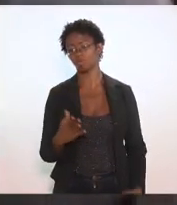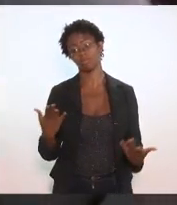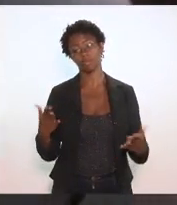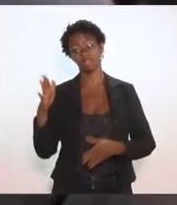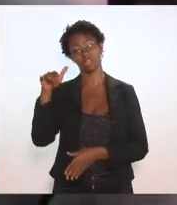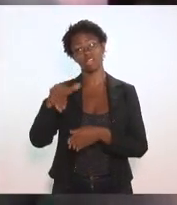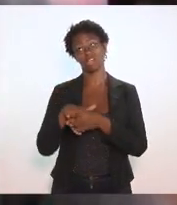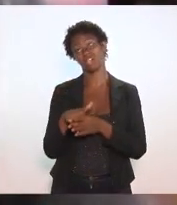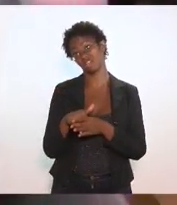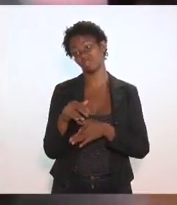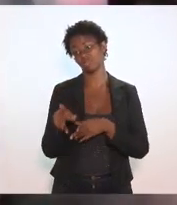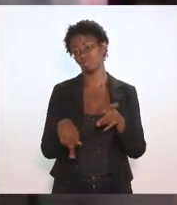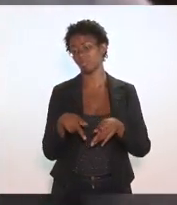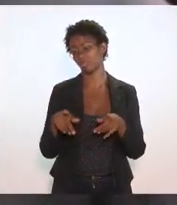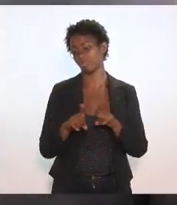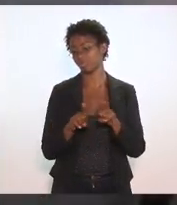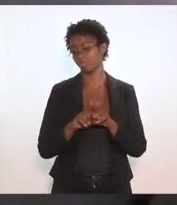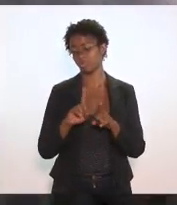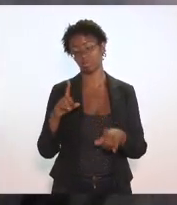seguida.